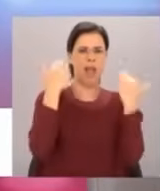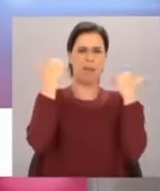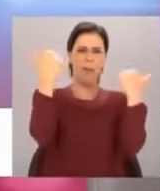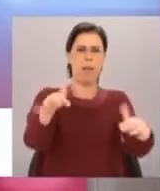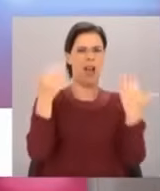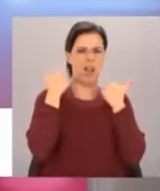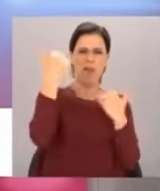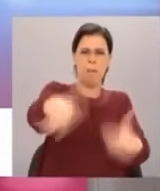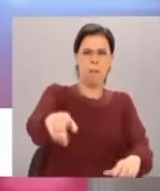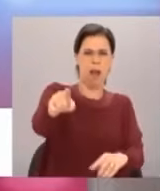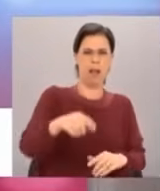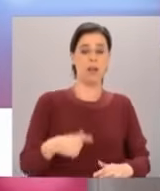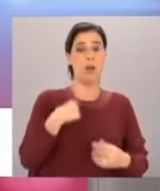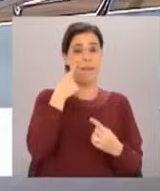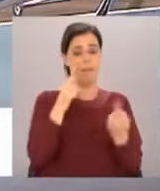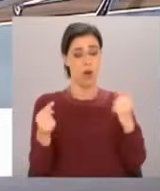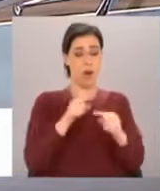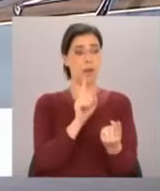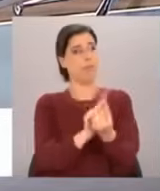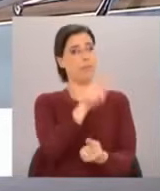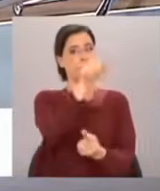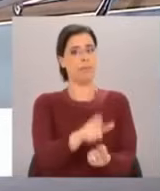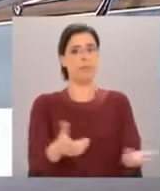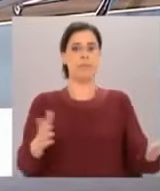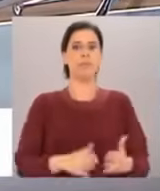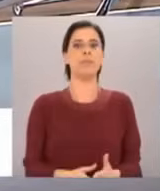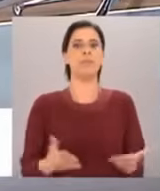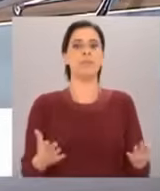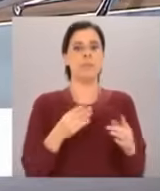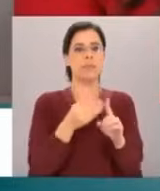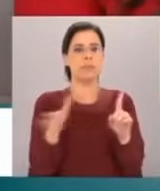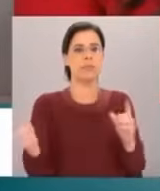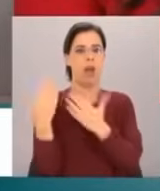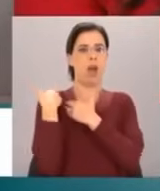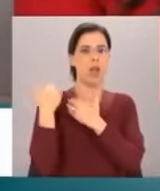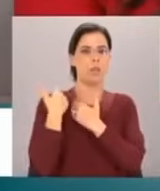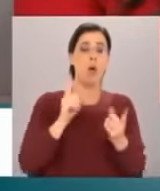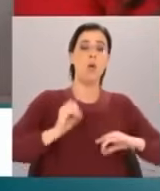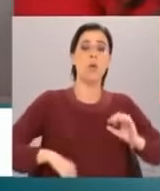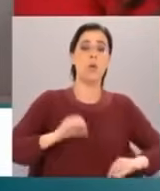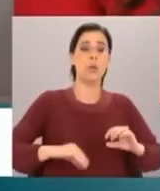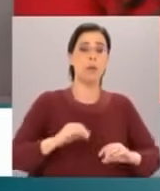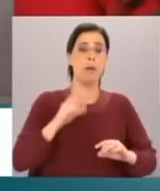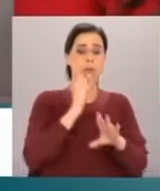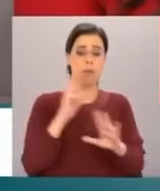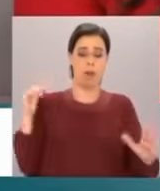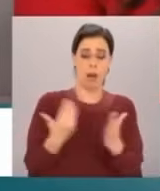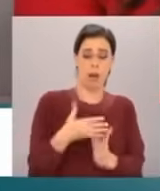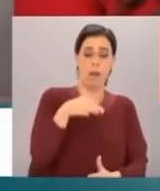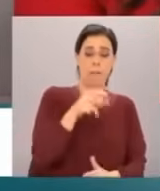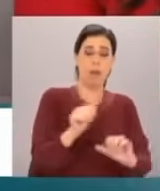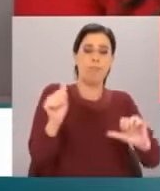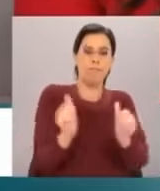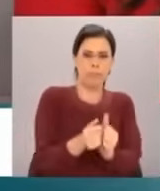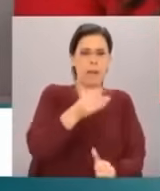noto Eu Noto pelo debate os aqui depois das o Real foi um fugir responsabilidades aquilo que se passou ao longo dos últimos anos o